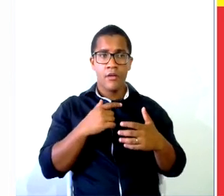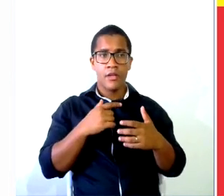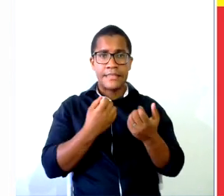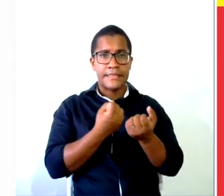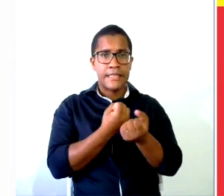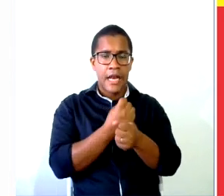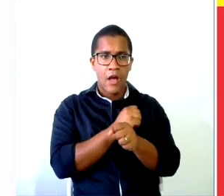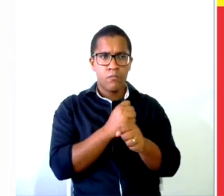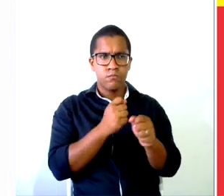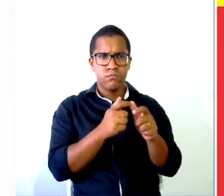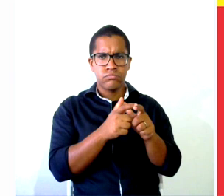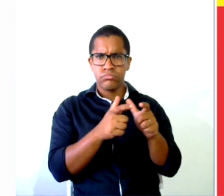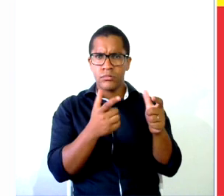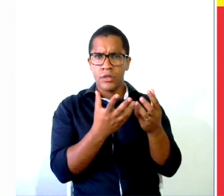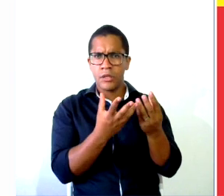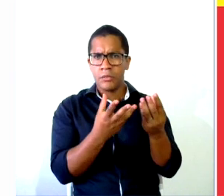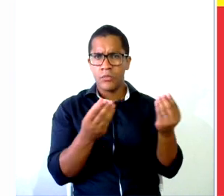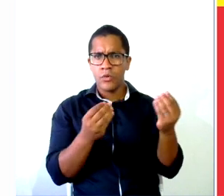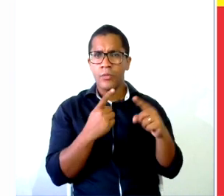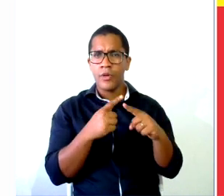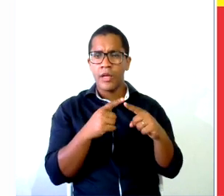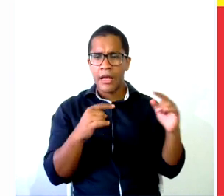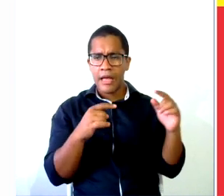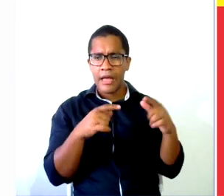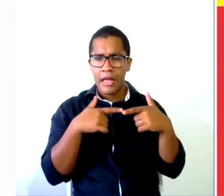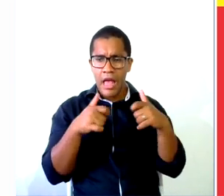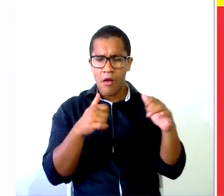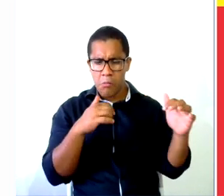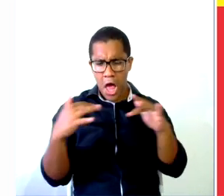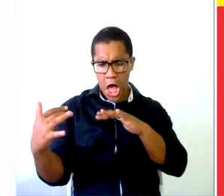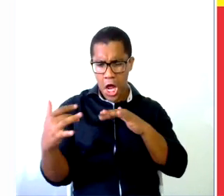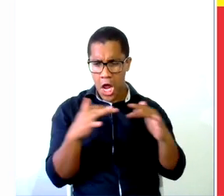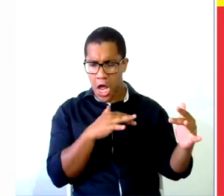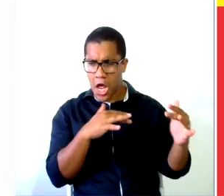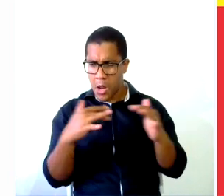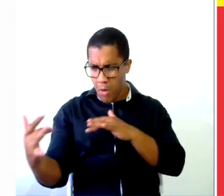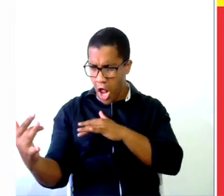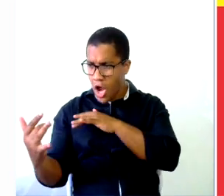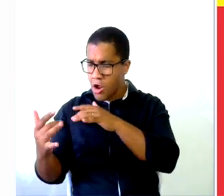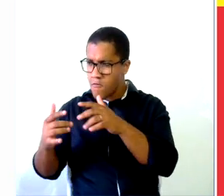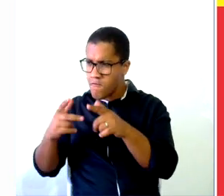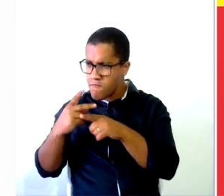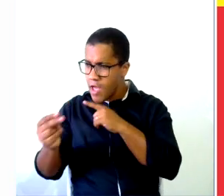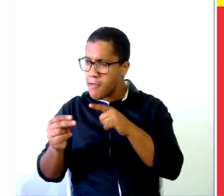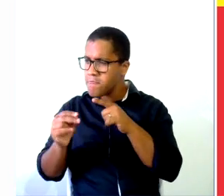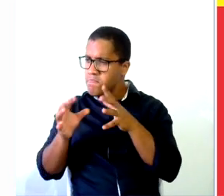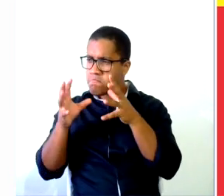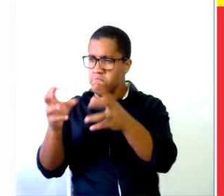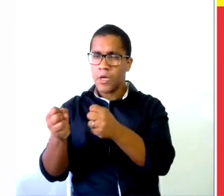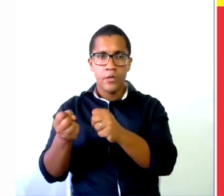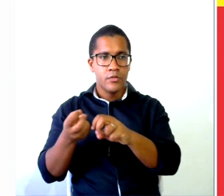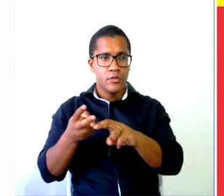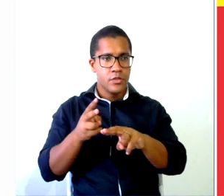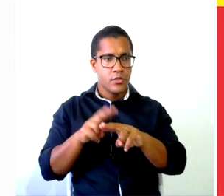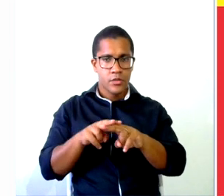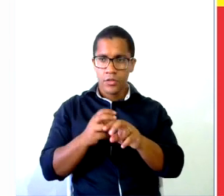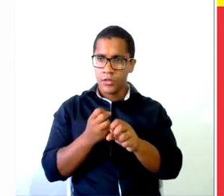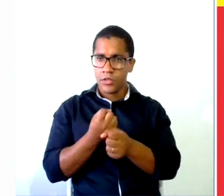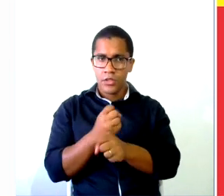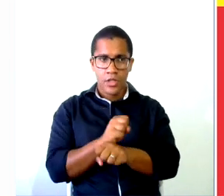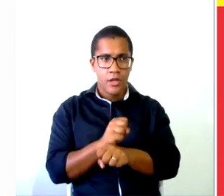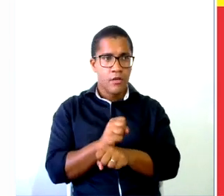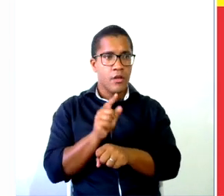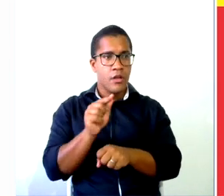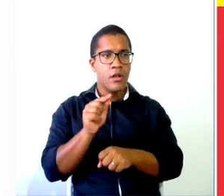aumento do número de escravos, prisioneiros de guerra. Isso. O seu número passou